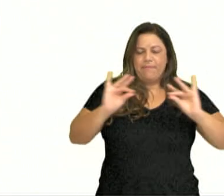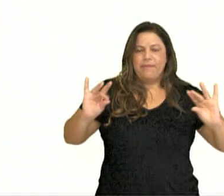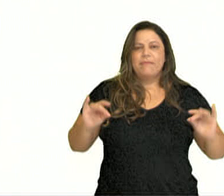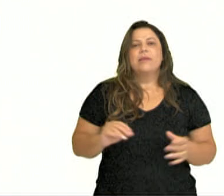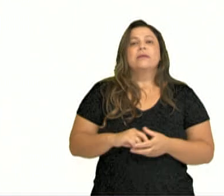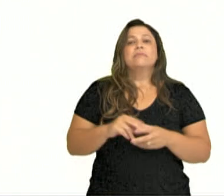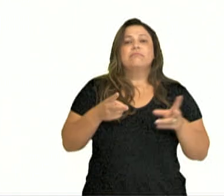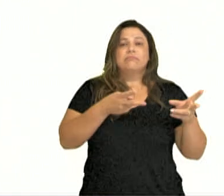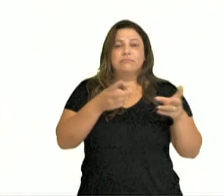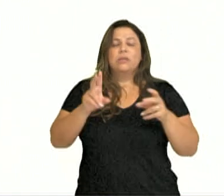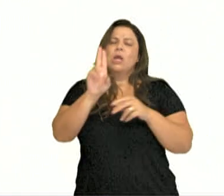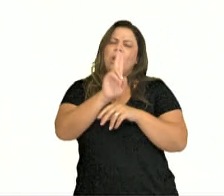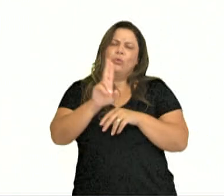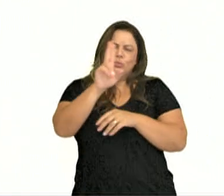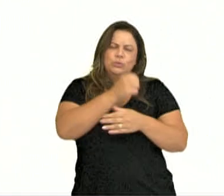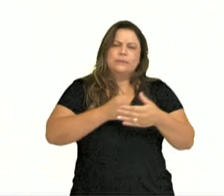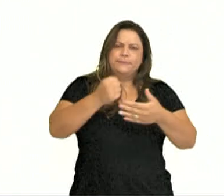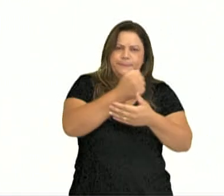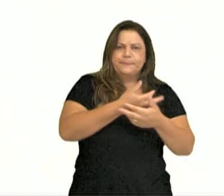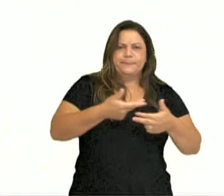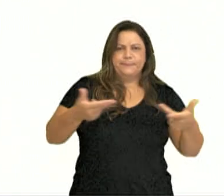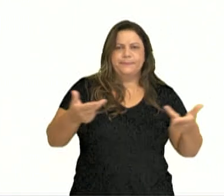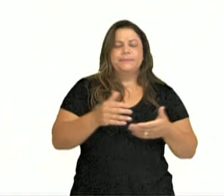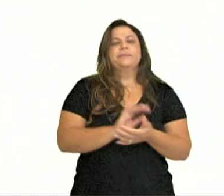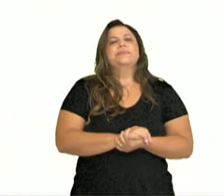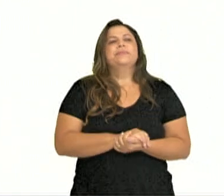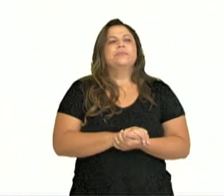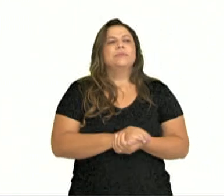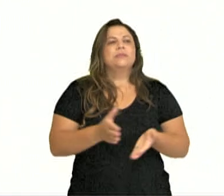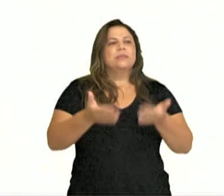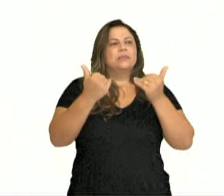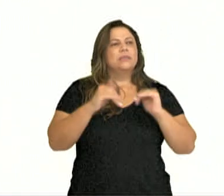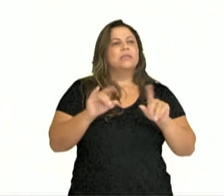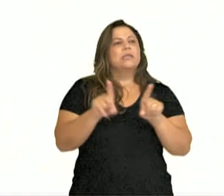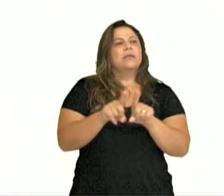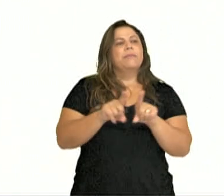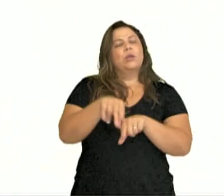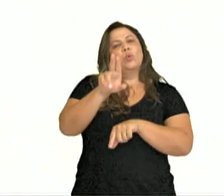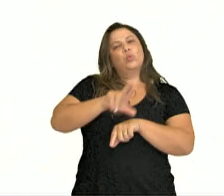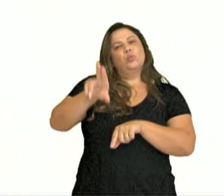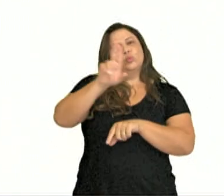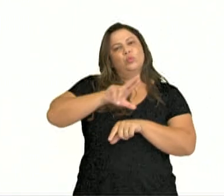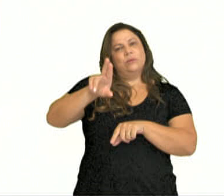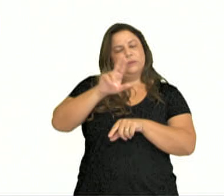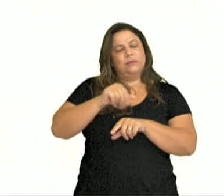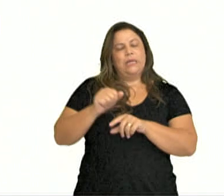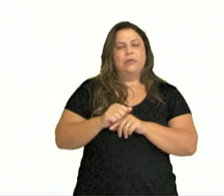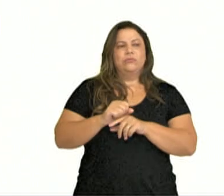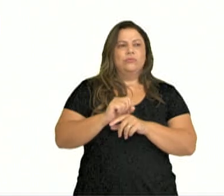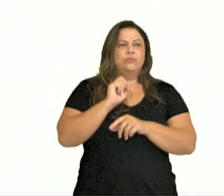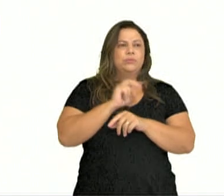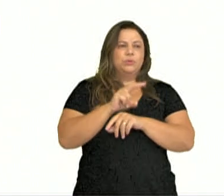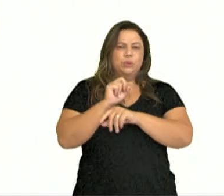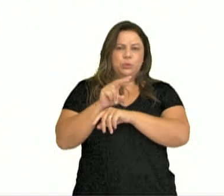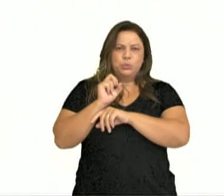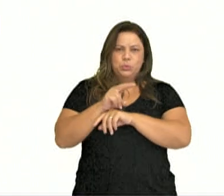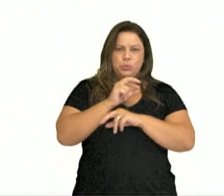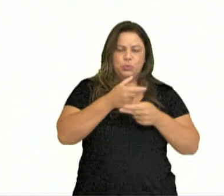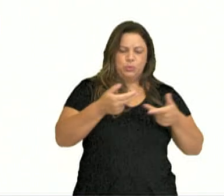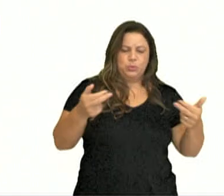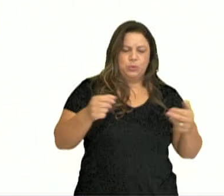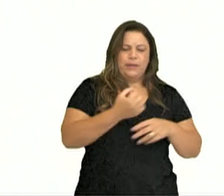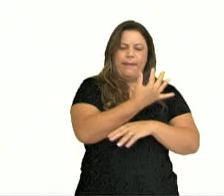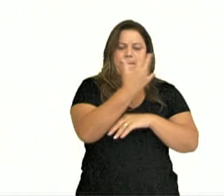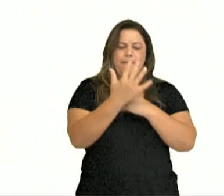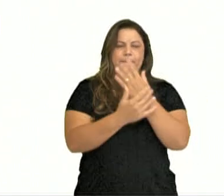ali, e é utilizado para fazer esse prato. Também são utilizados na questão de fertilizantes, tá? Ou na questão